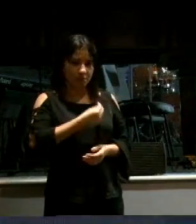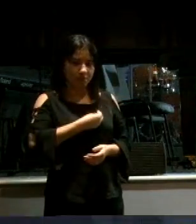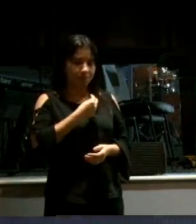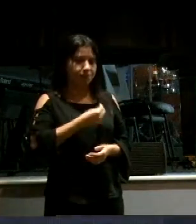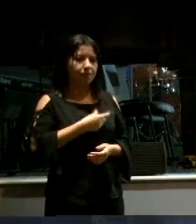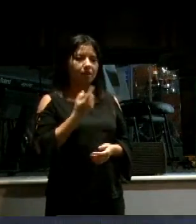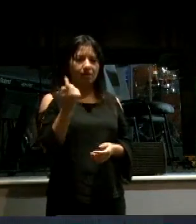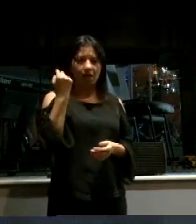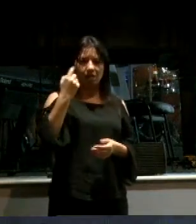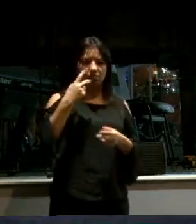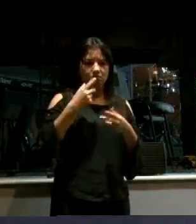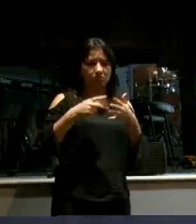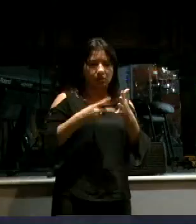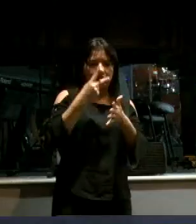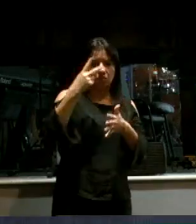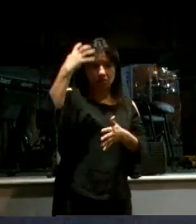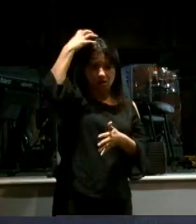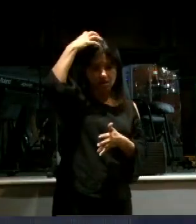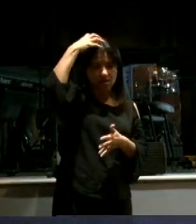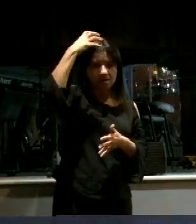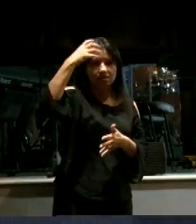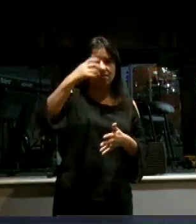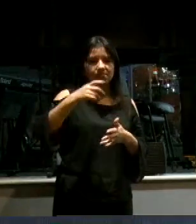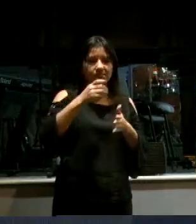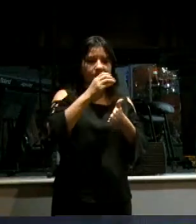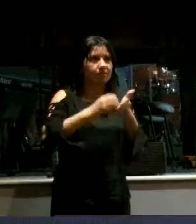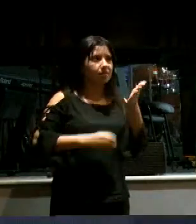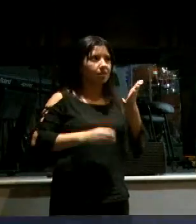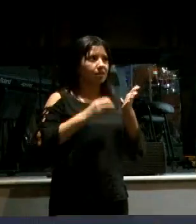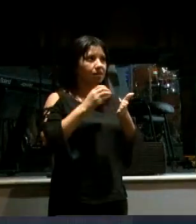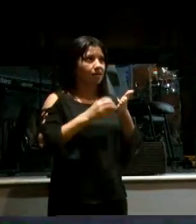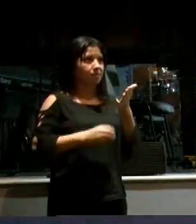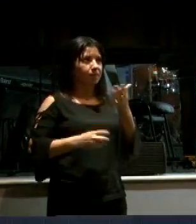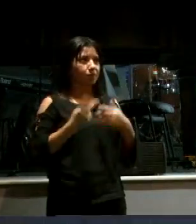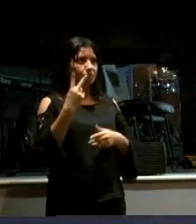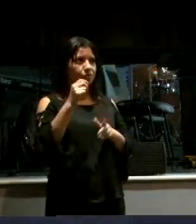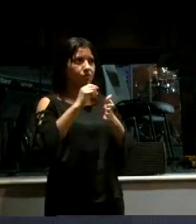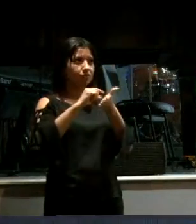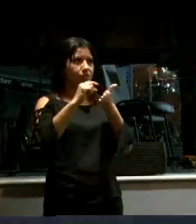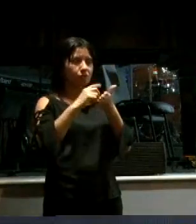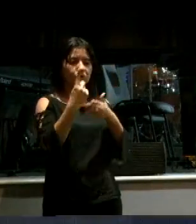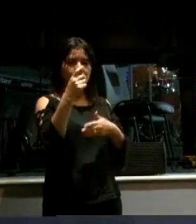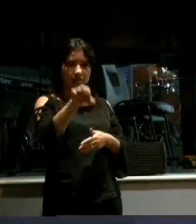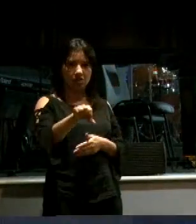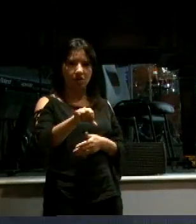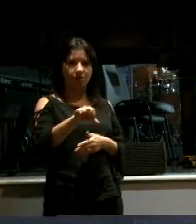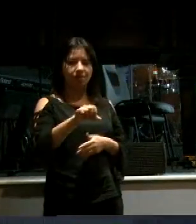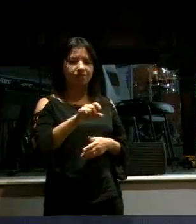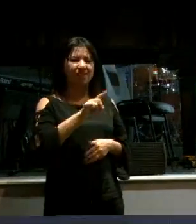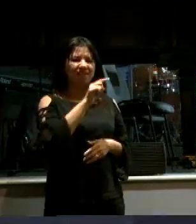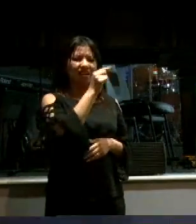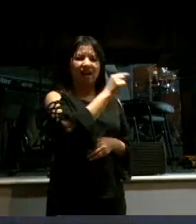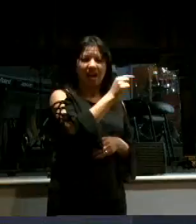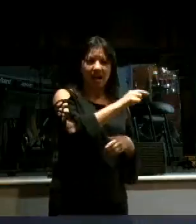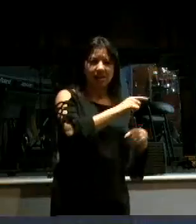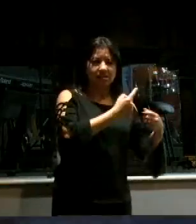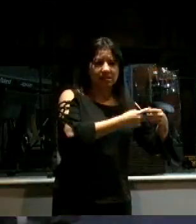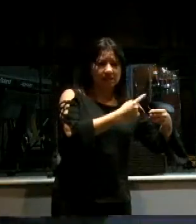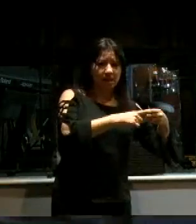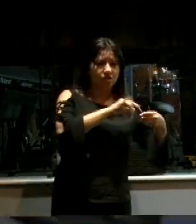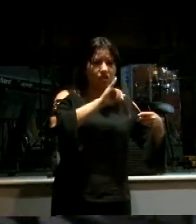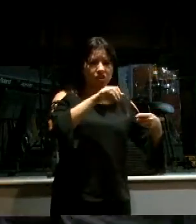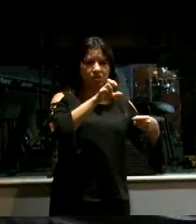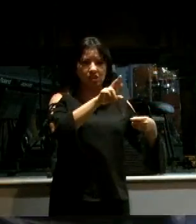A cidade de Jericó é a cidade mais antiga do mundo. E lá havia um riacho que, de alguma maneira,